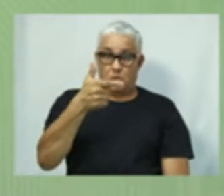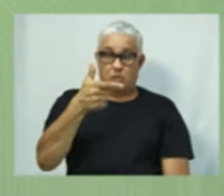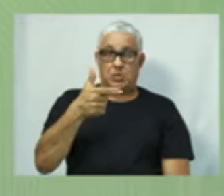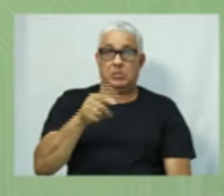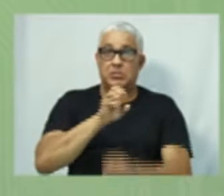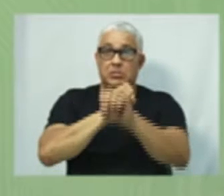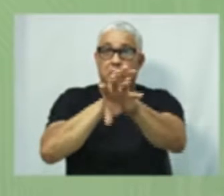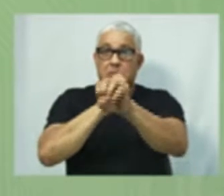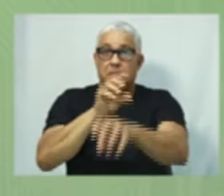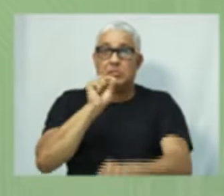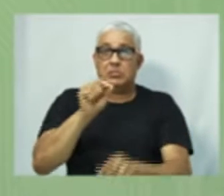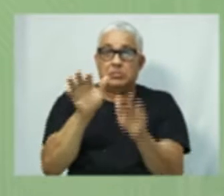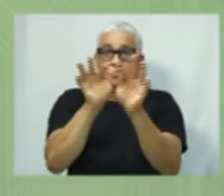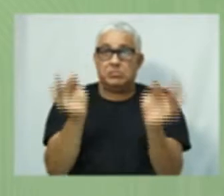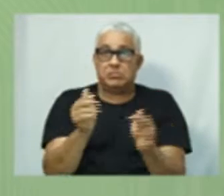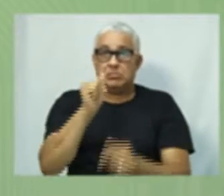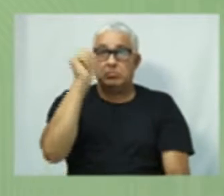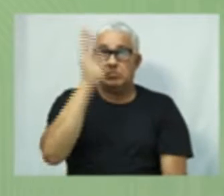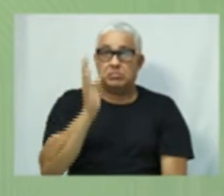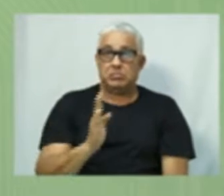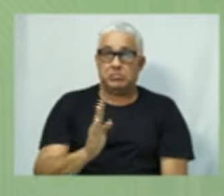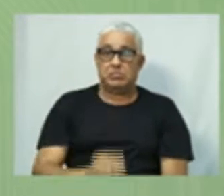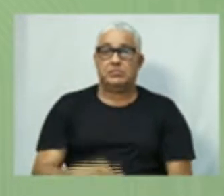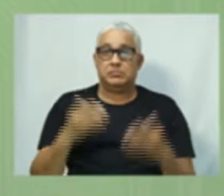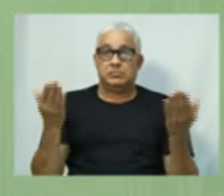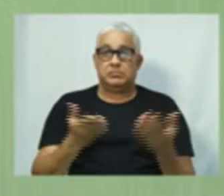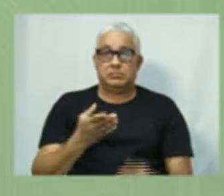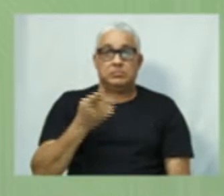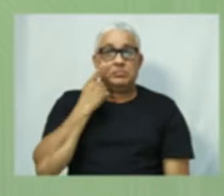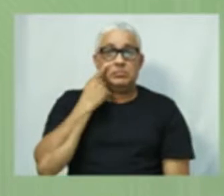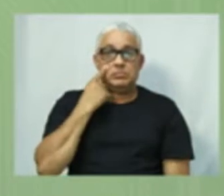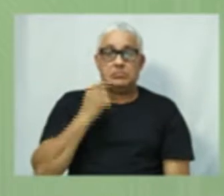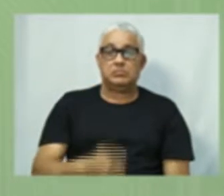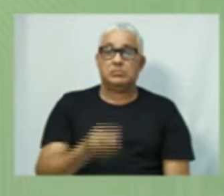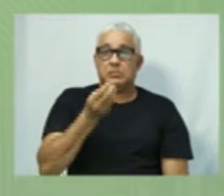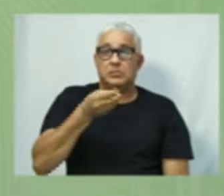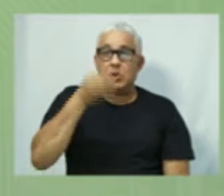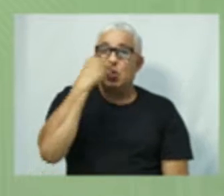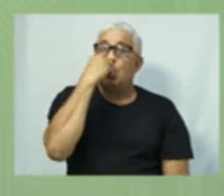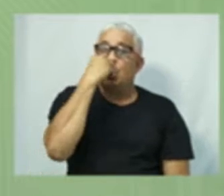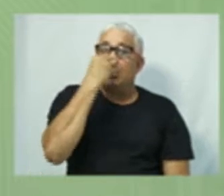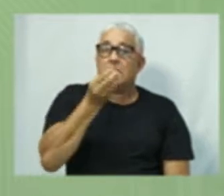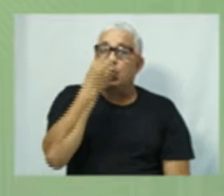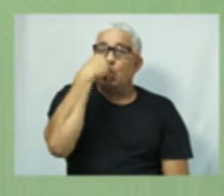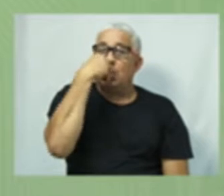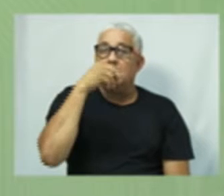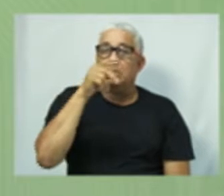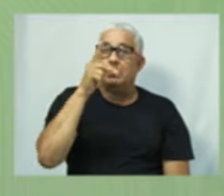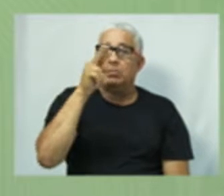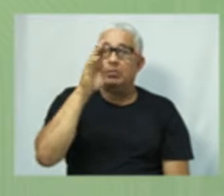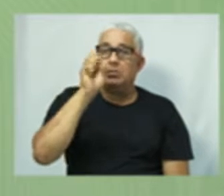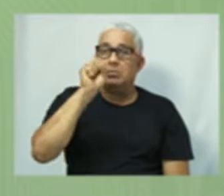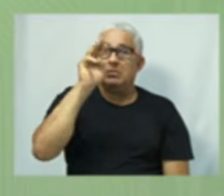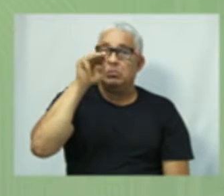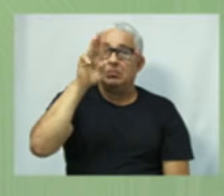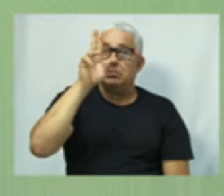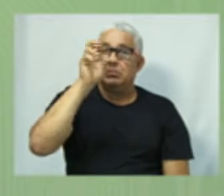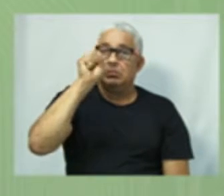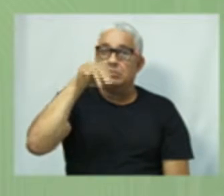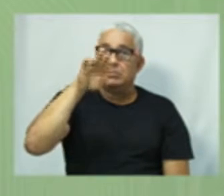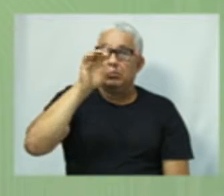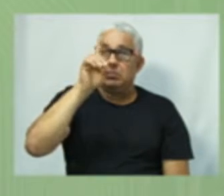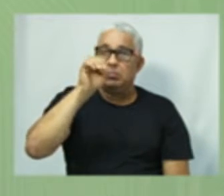o Simples Nacional. Hoje veremos o lucro presumido, exatamente para termos um conhecimento sobre o